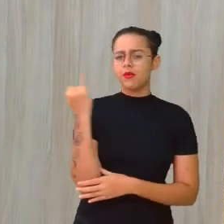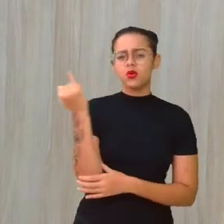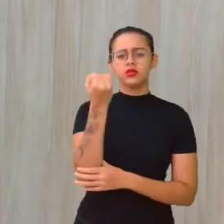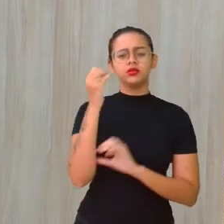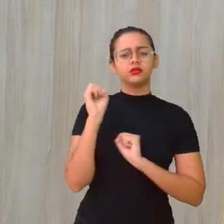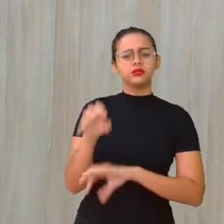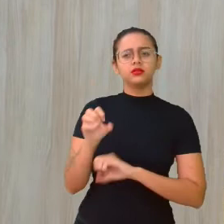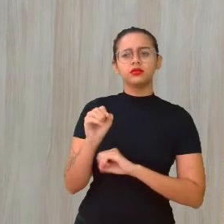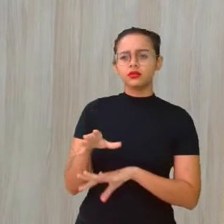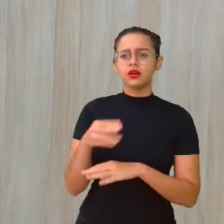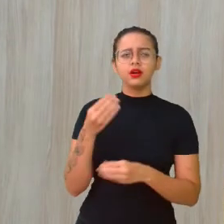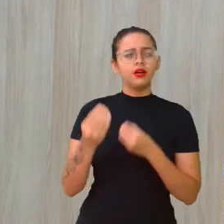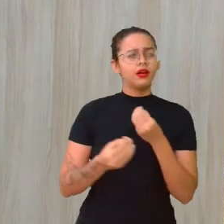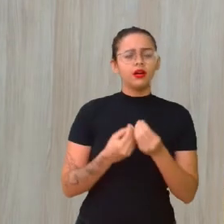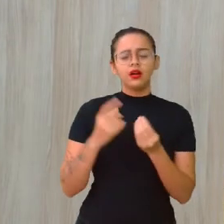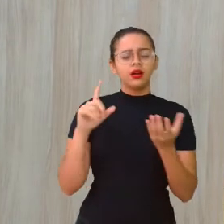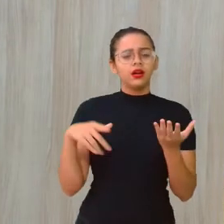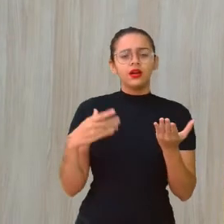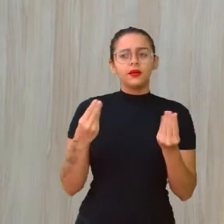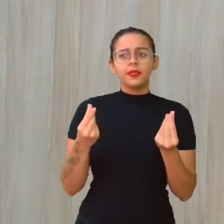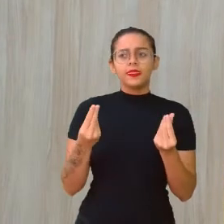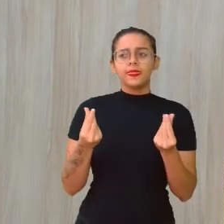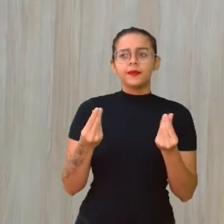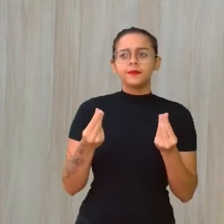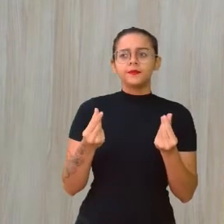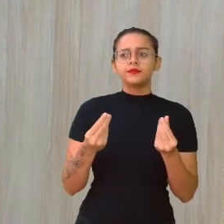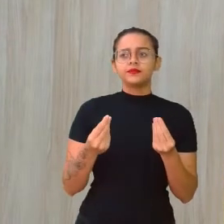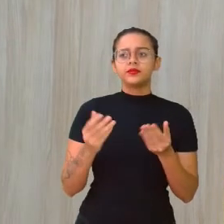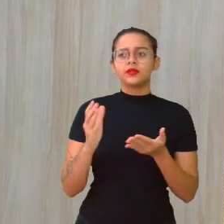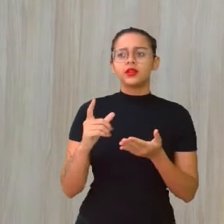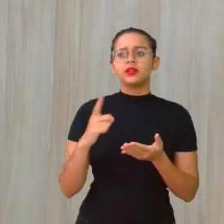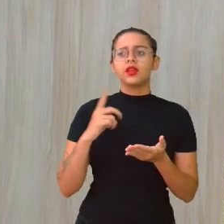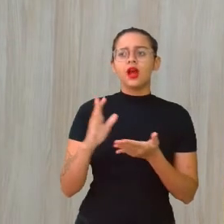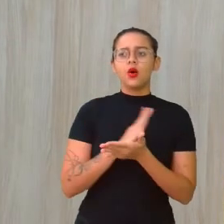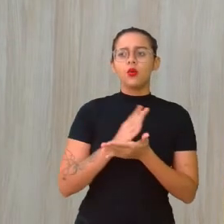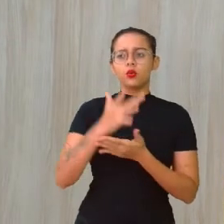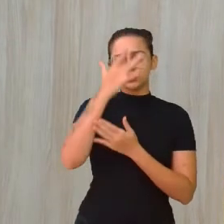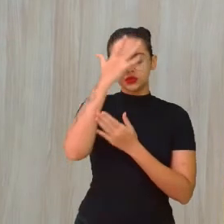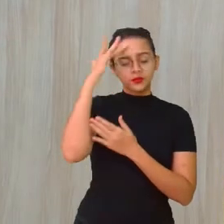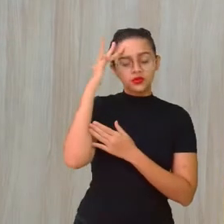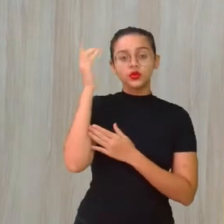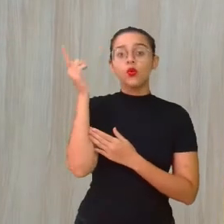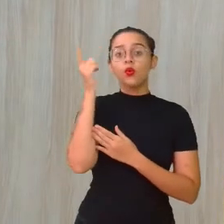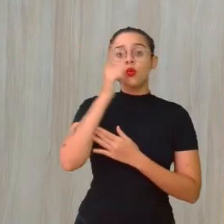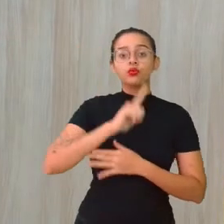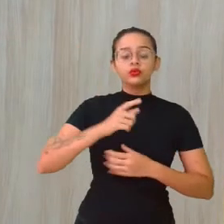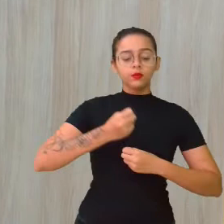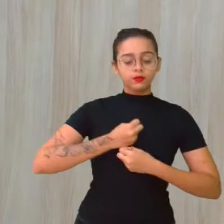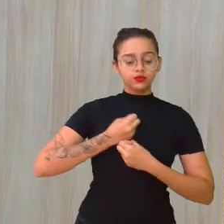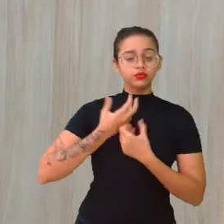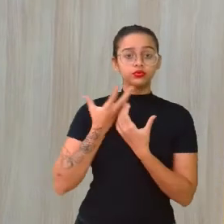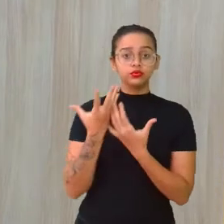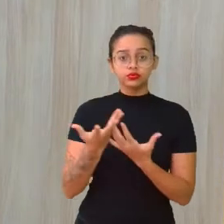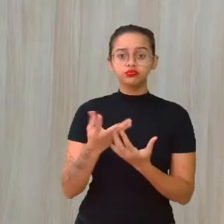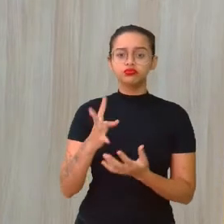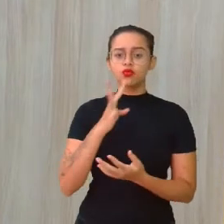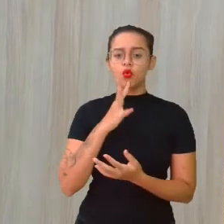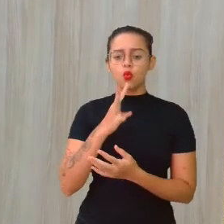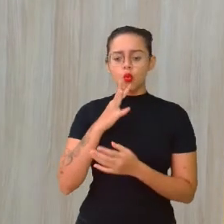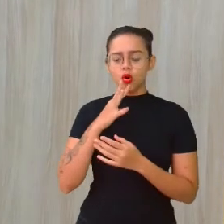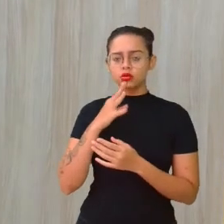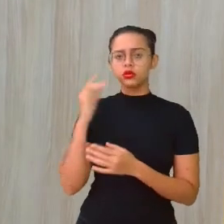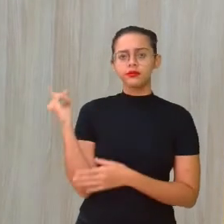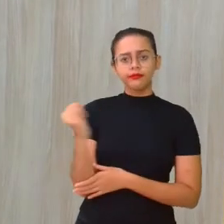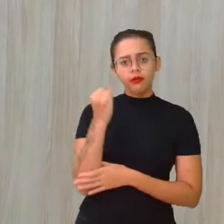educação, como certas pessoas, né, conseguem se abrir, né, e reconhecer a